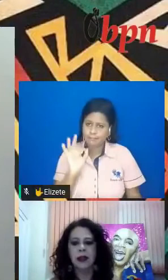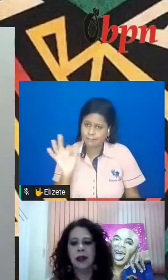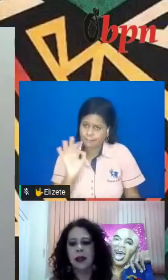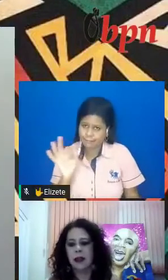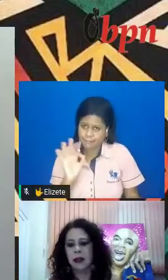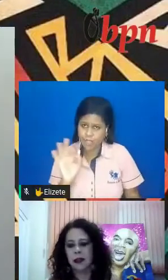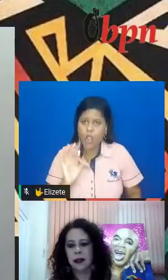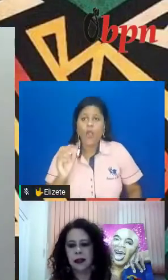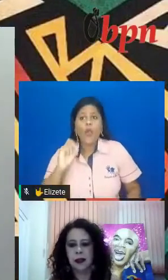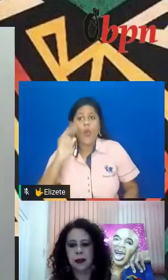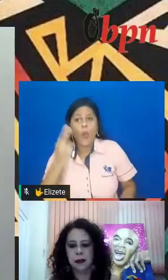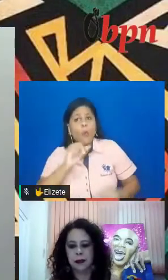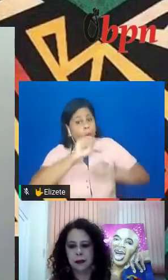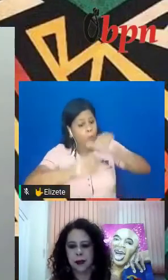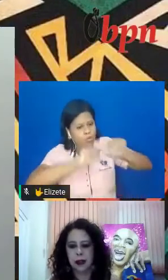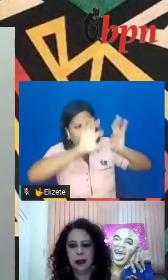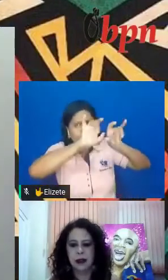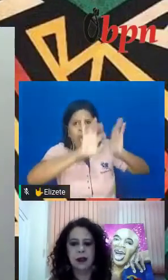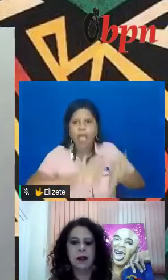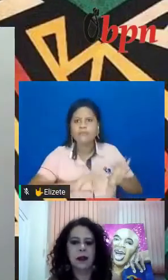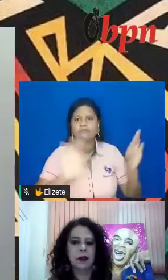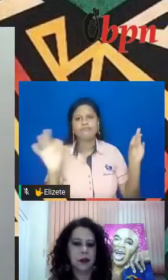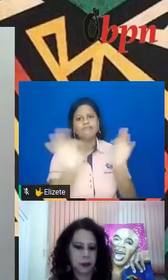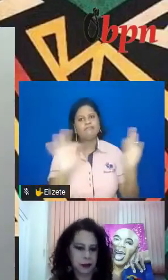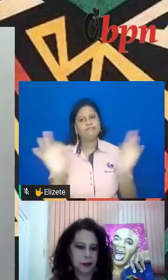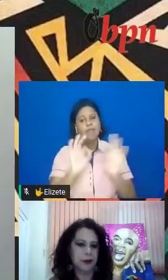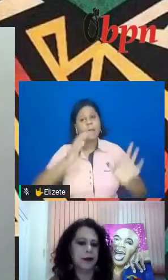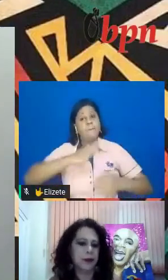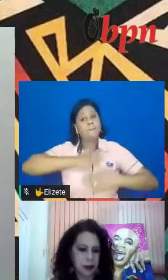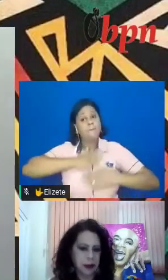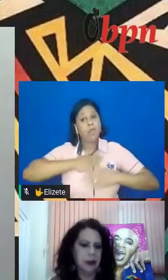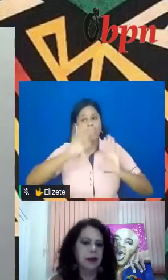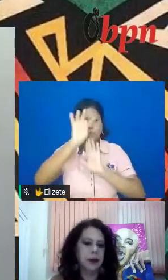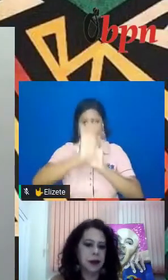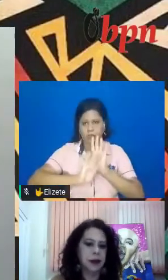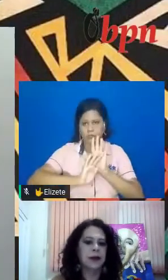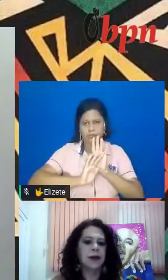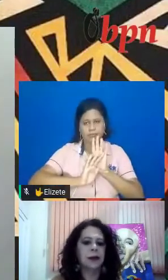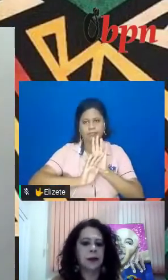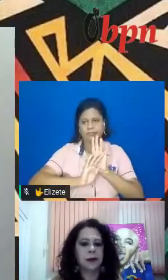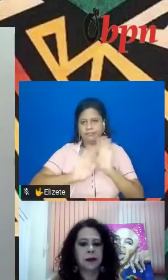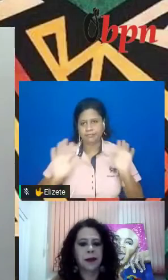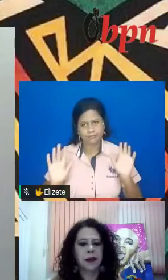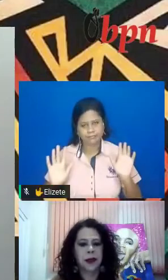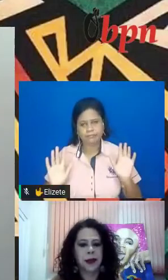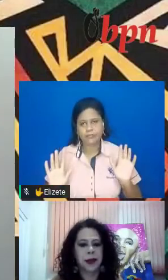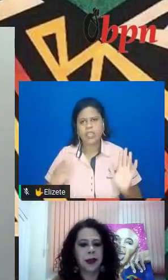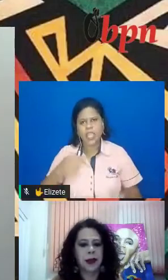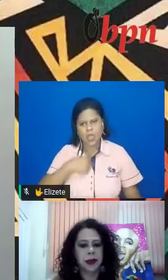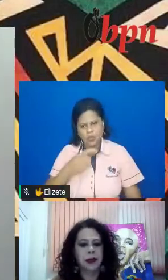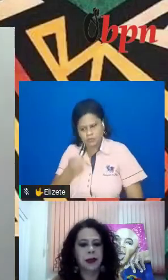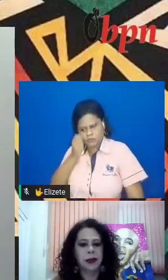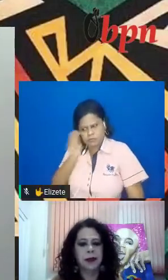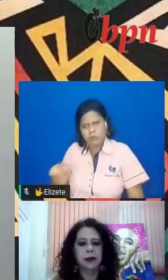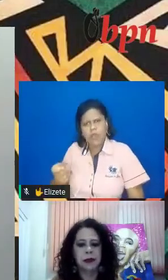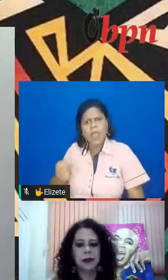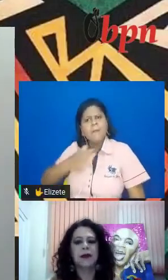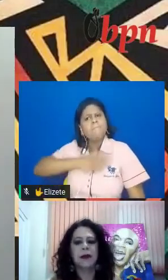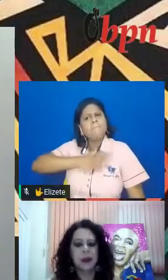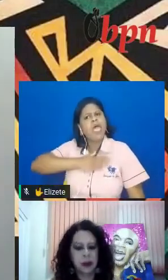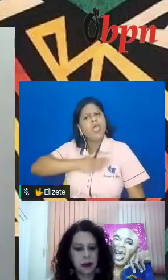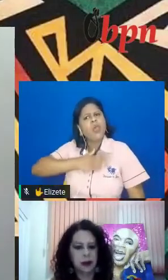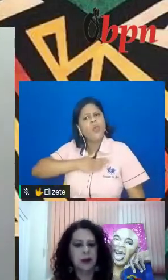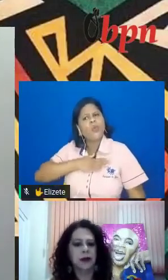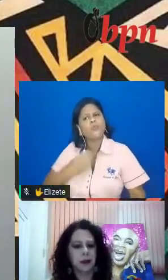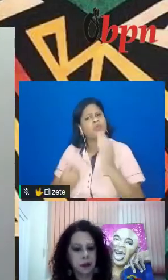reescrever ou escrever os meus textos. Não, aí nesse sentido eu sou bem petulante mesmo. A criação é minha,